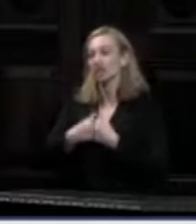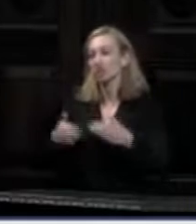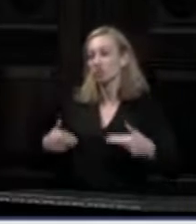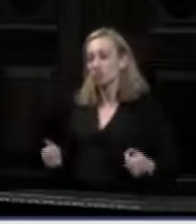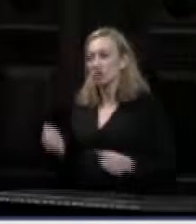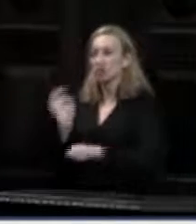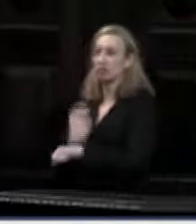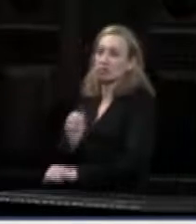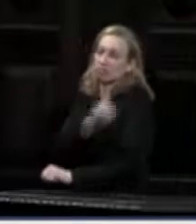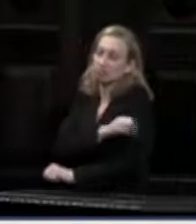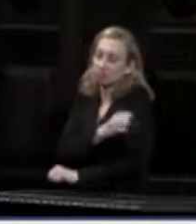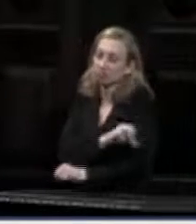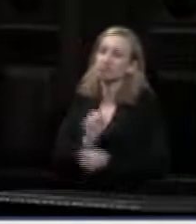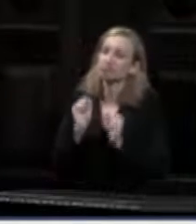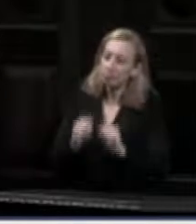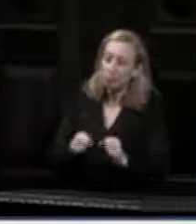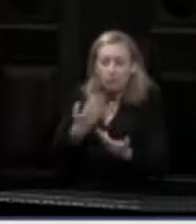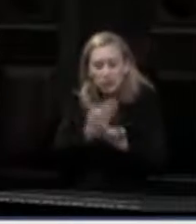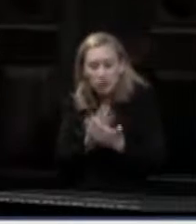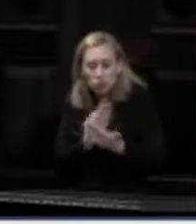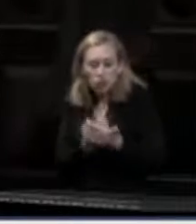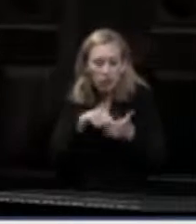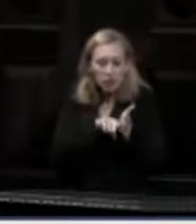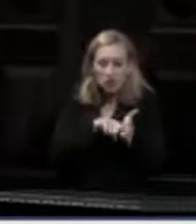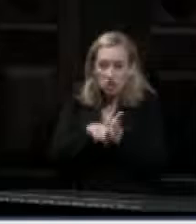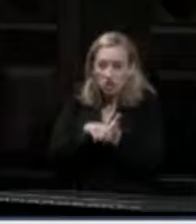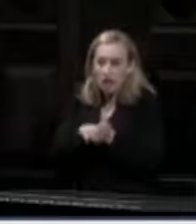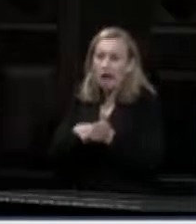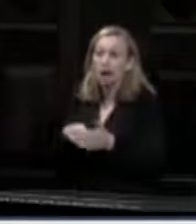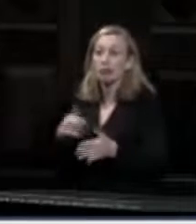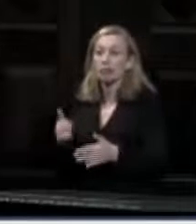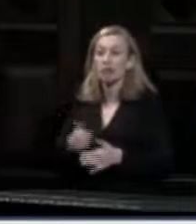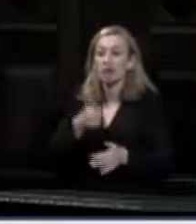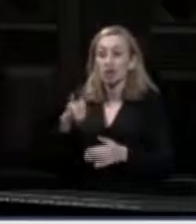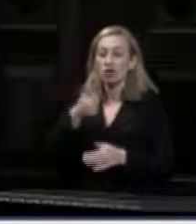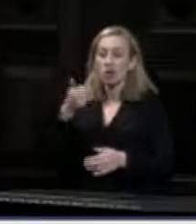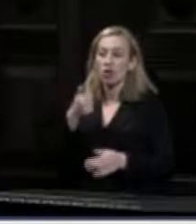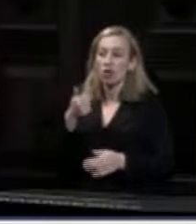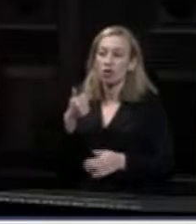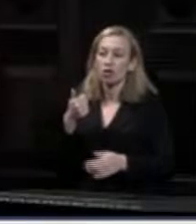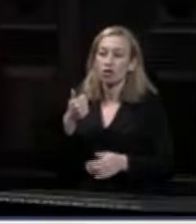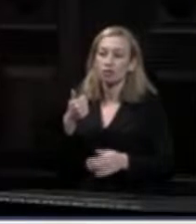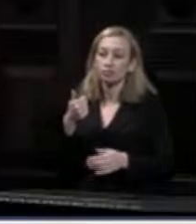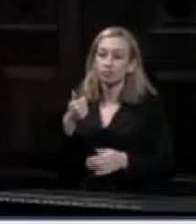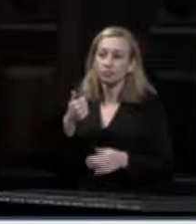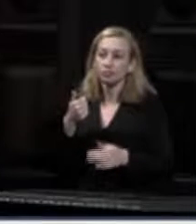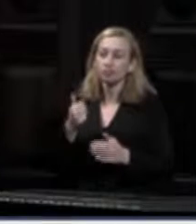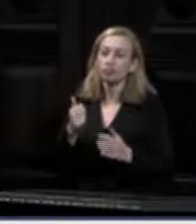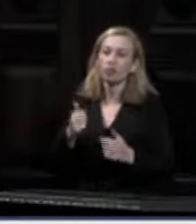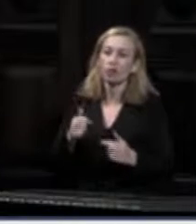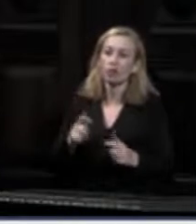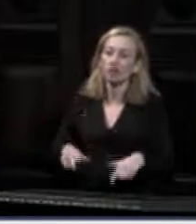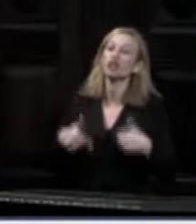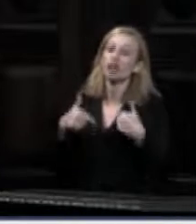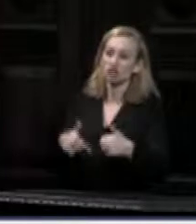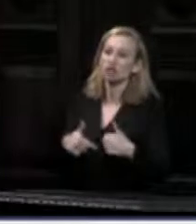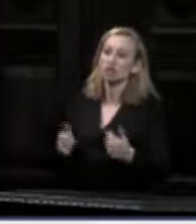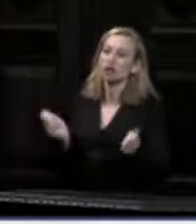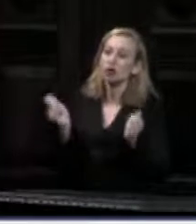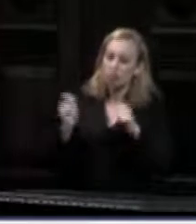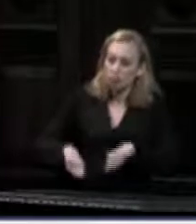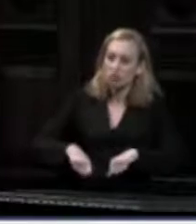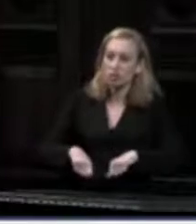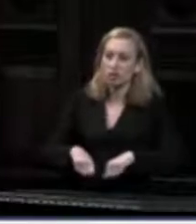para que possa estudar, fazer junto com seus técnicos a melhor forma de implementar essa possibilidade